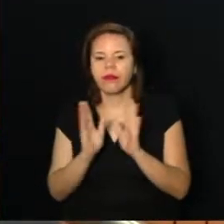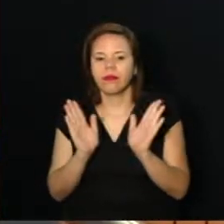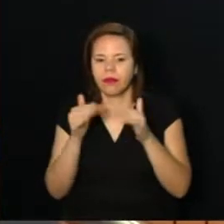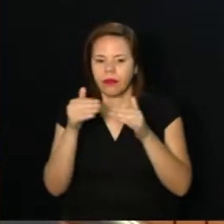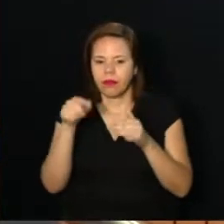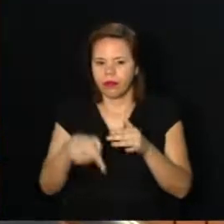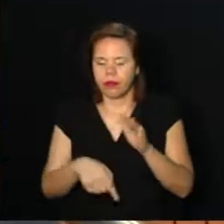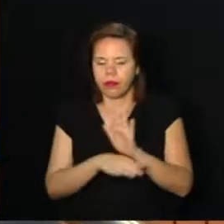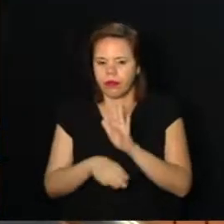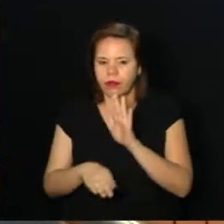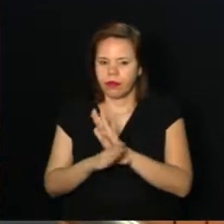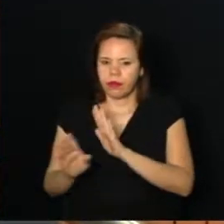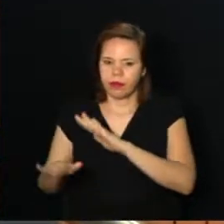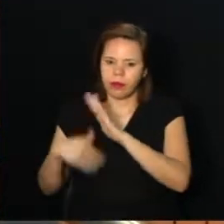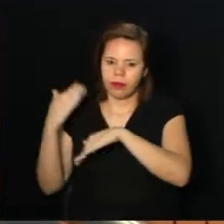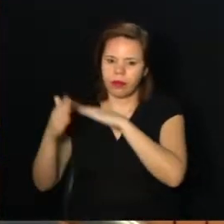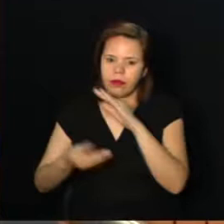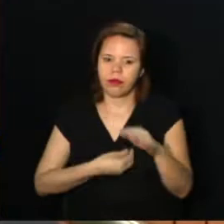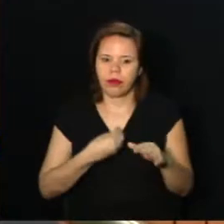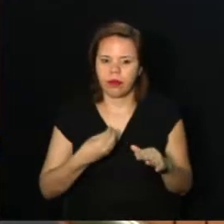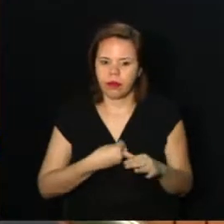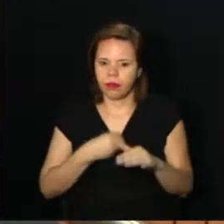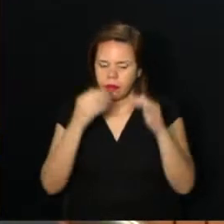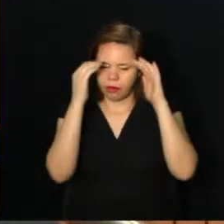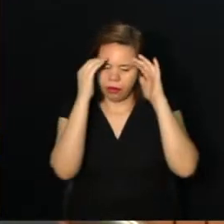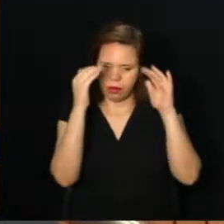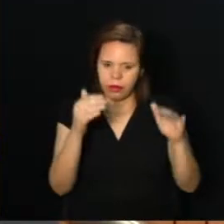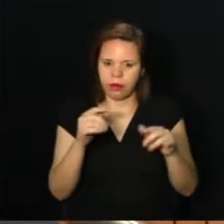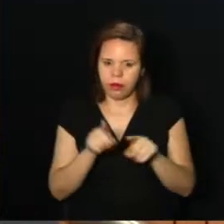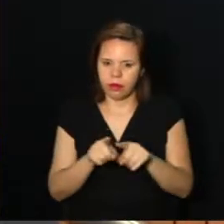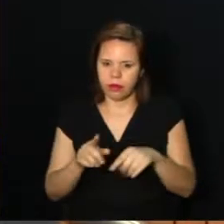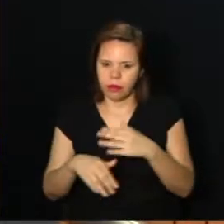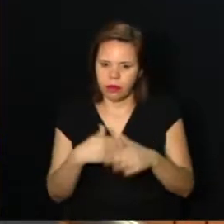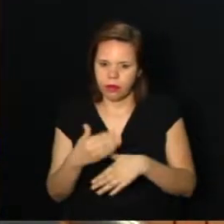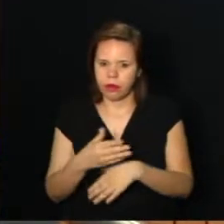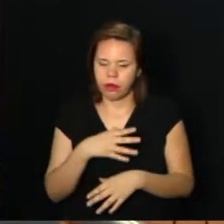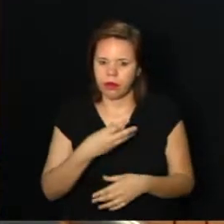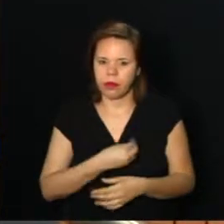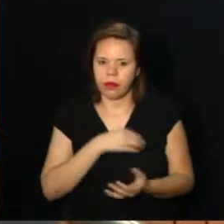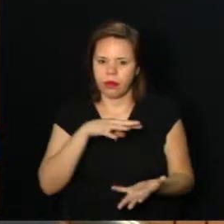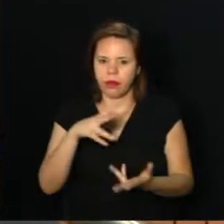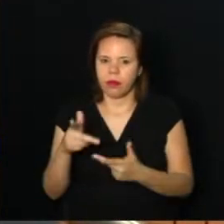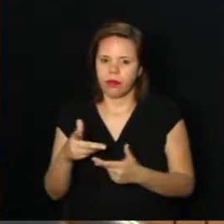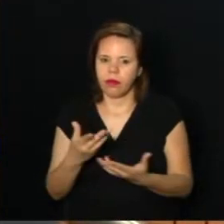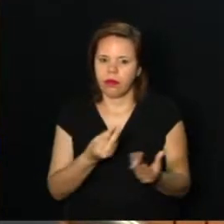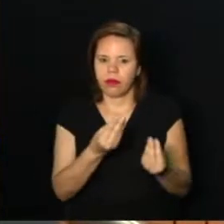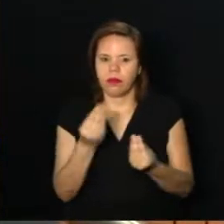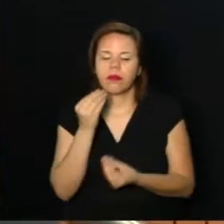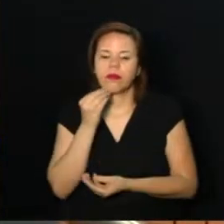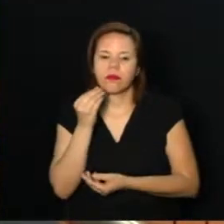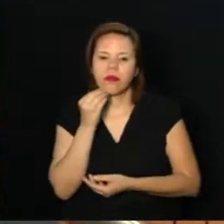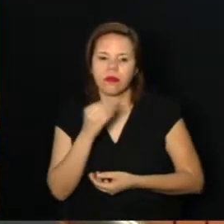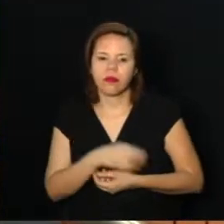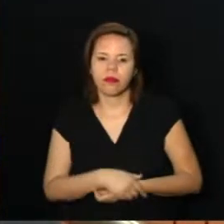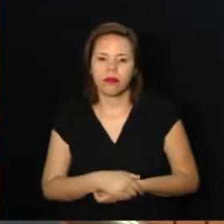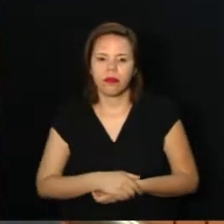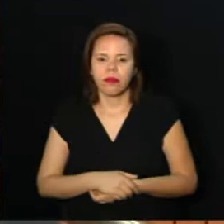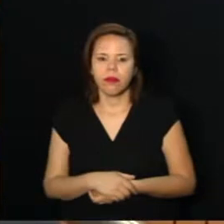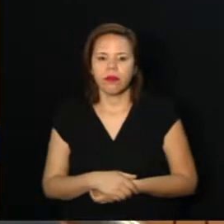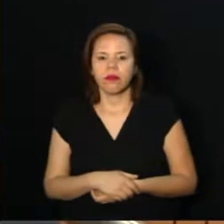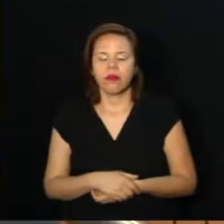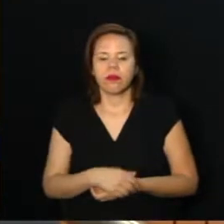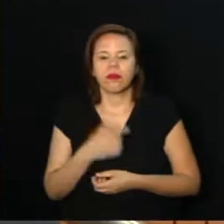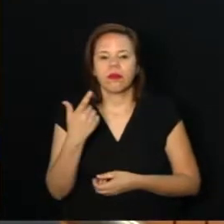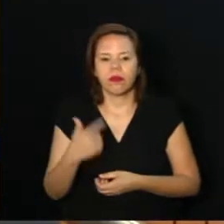obviamente, ajuda na construção de uma vida digna e, consequentemente, de um mundo de muitas oportunidades. Então, mais